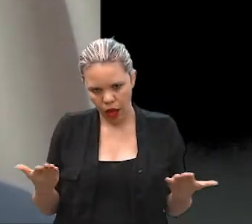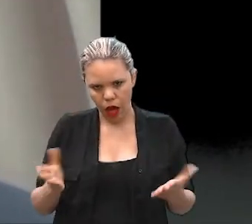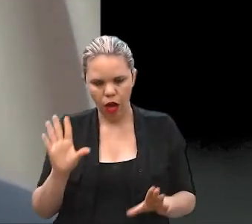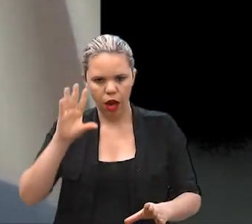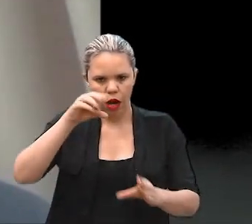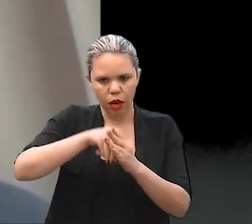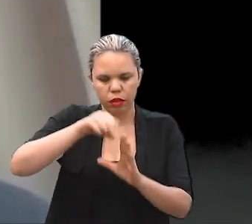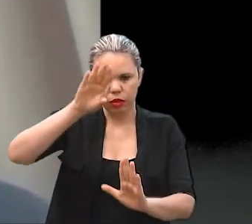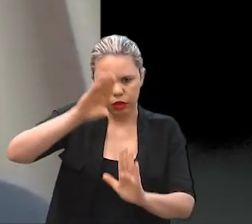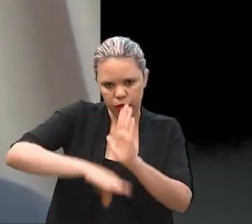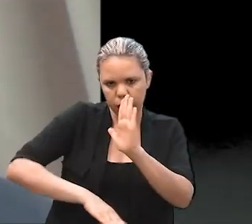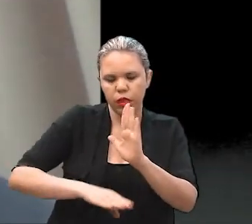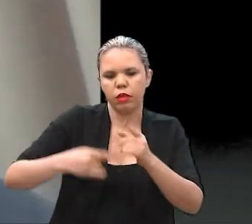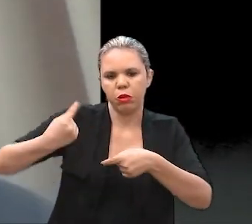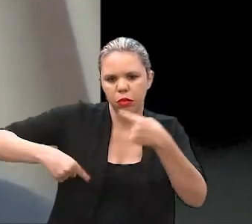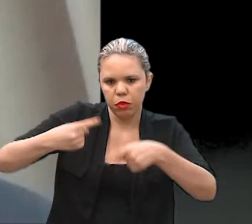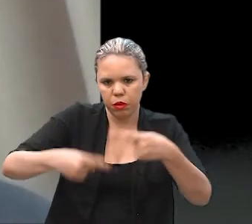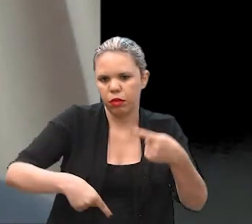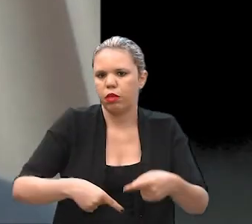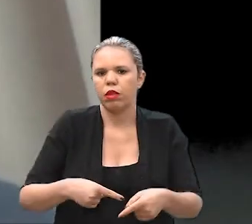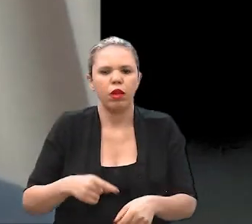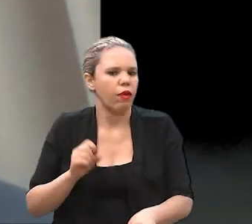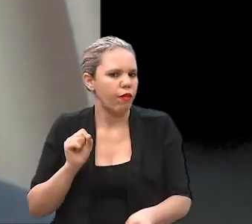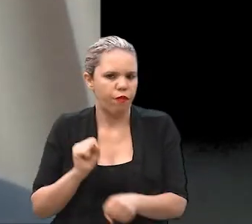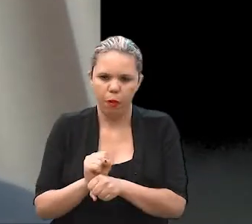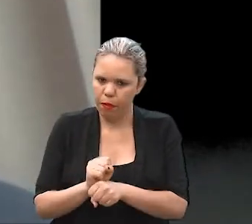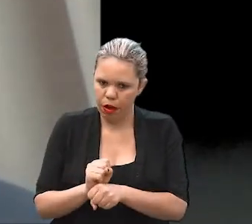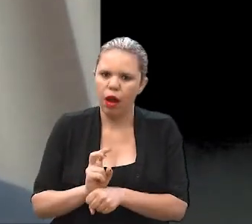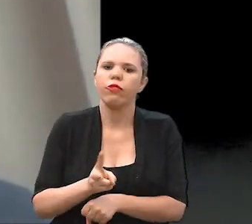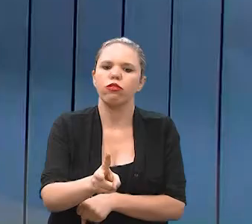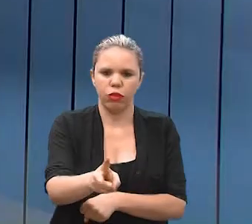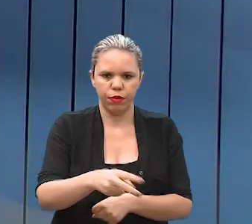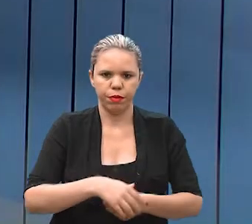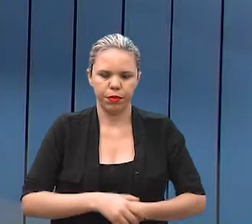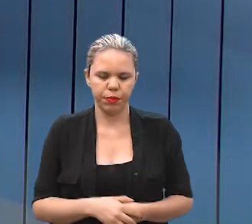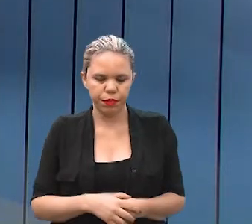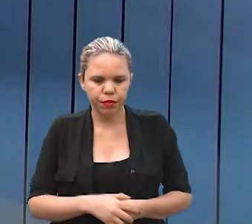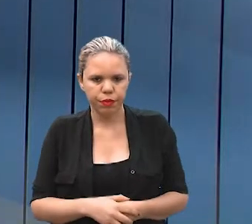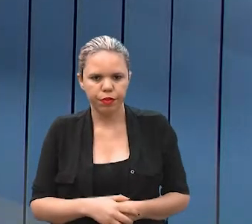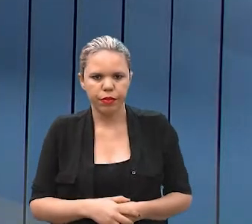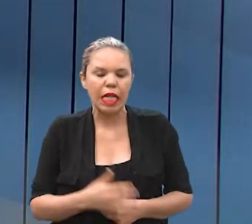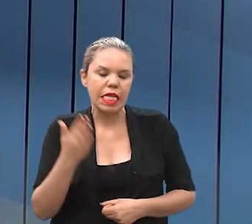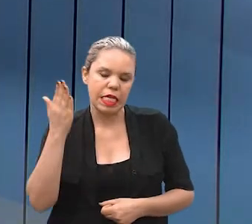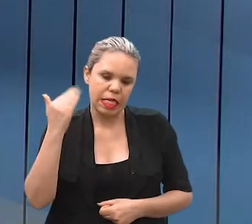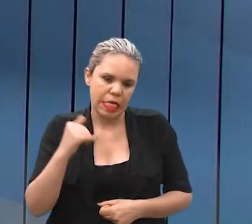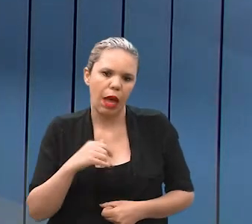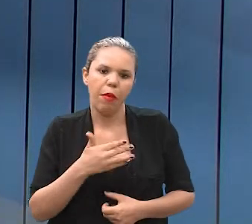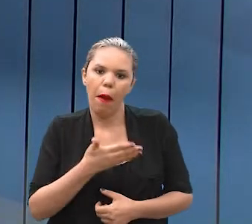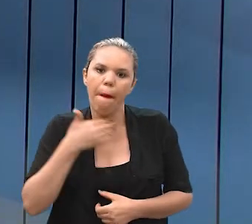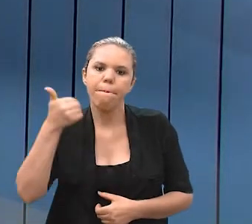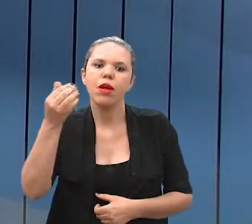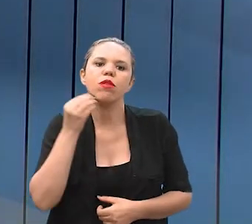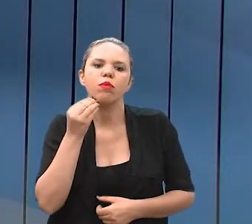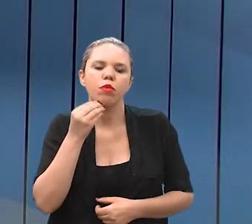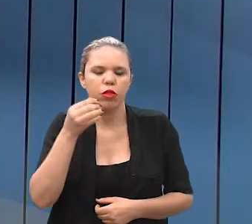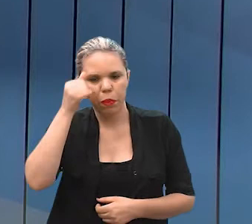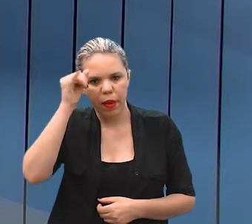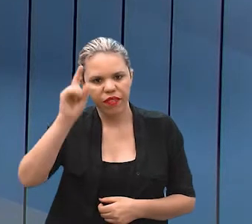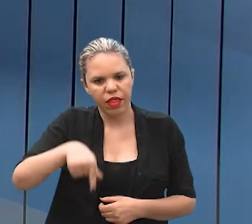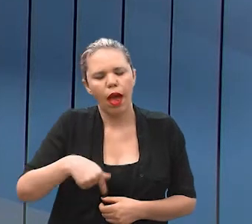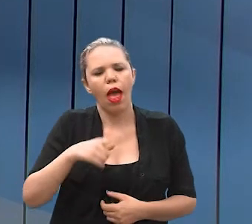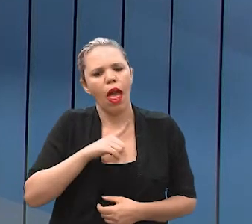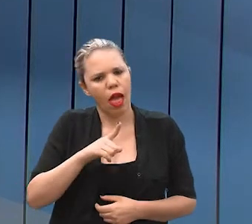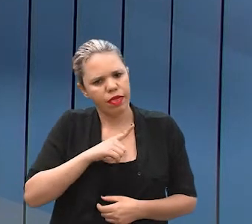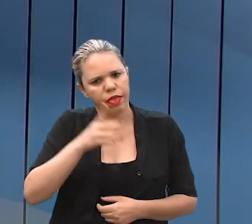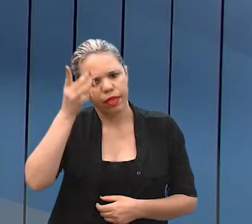pautado e, com certeza, não vamos dar nenhum passo atrás. A gente sabe que o melhor caminho para combater isso é a educação,